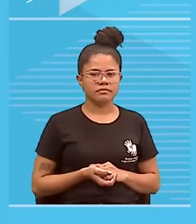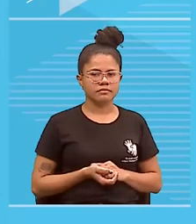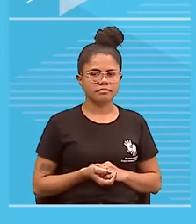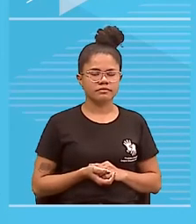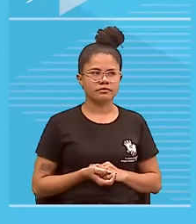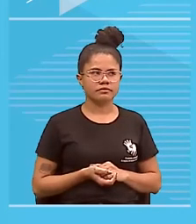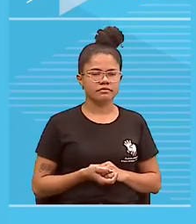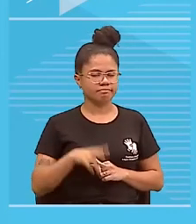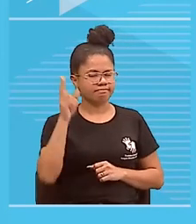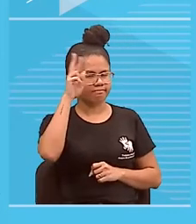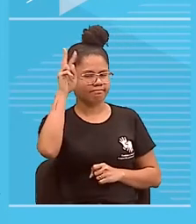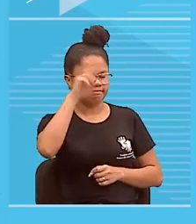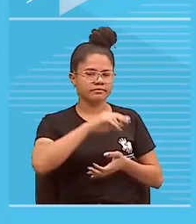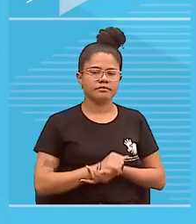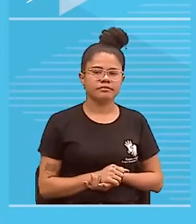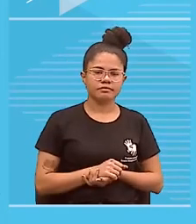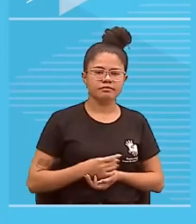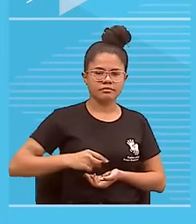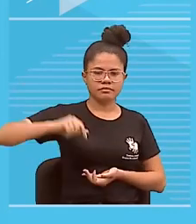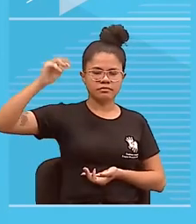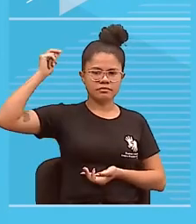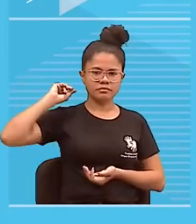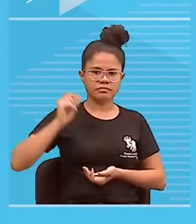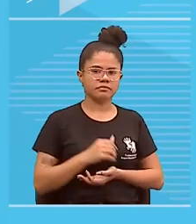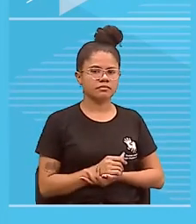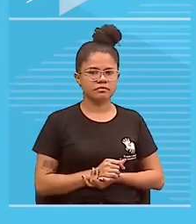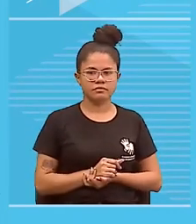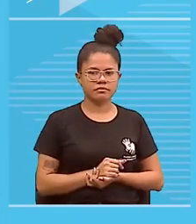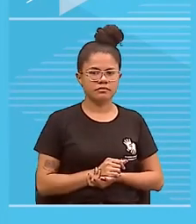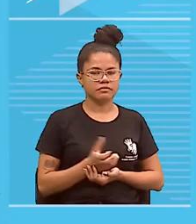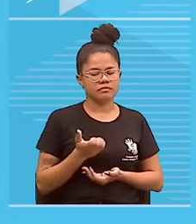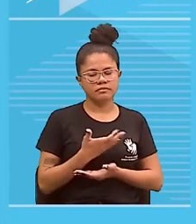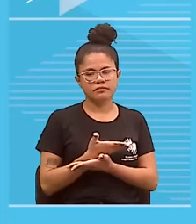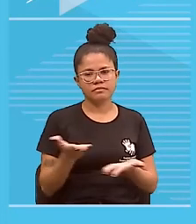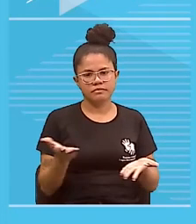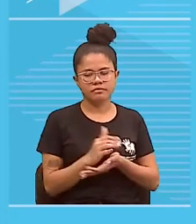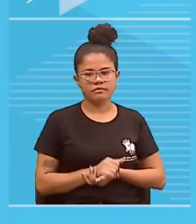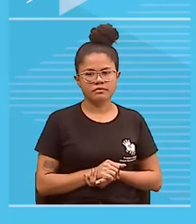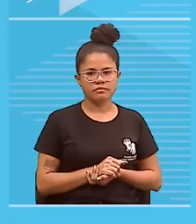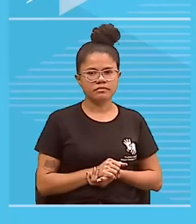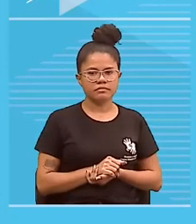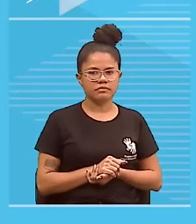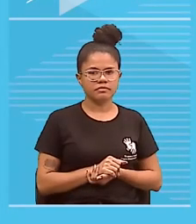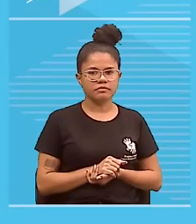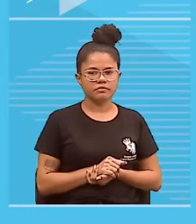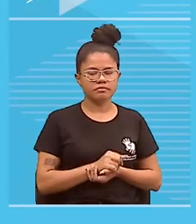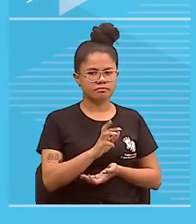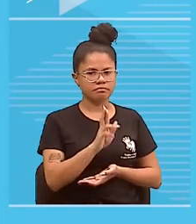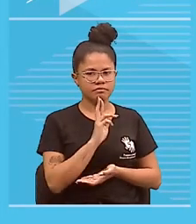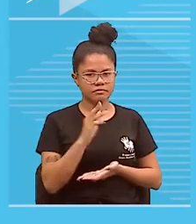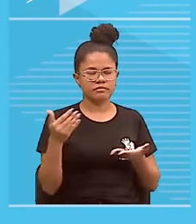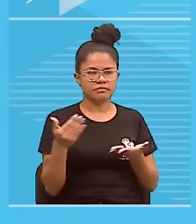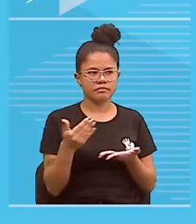Oi gente eu lembro que no meu tempo eu quero queria que vocês me dissessem